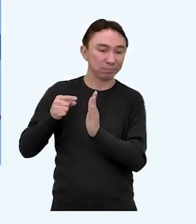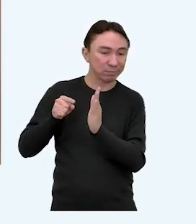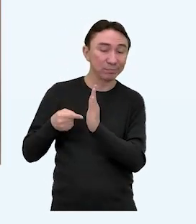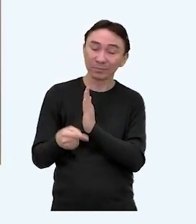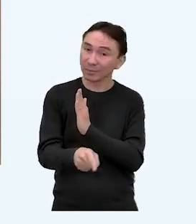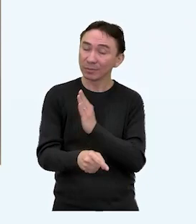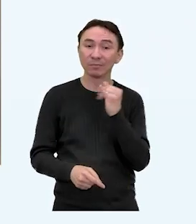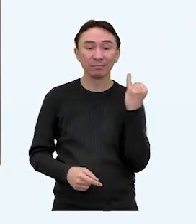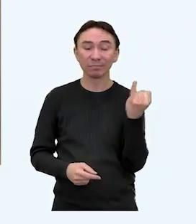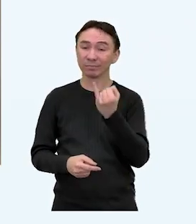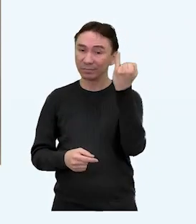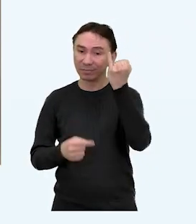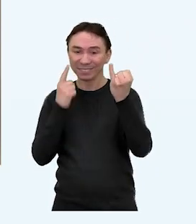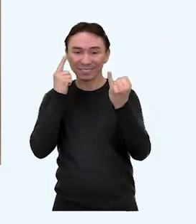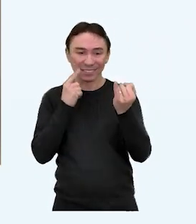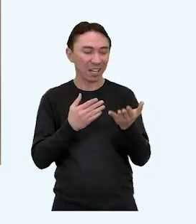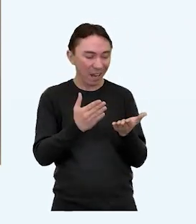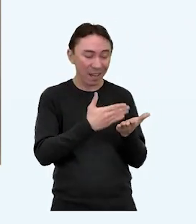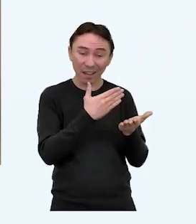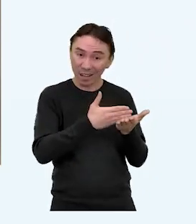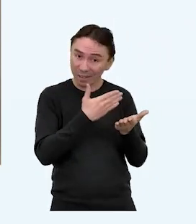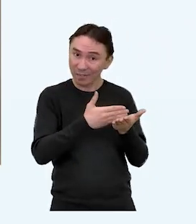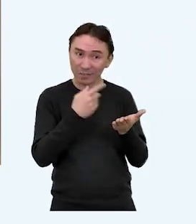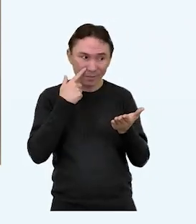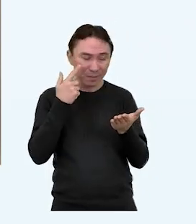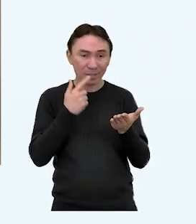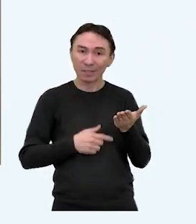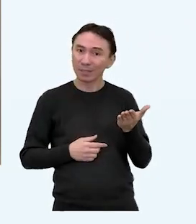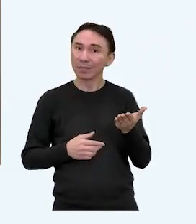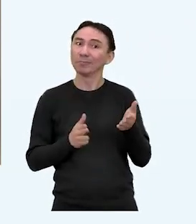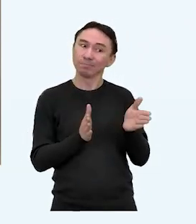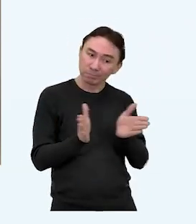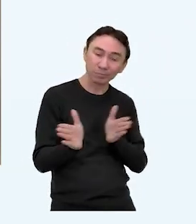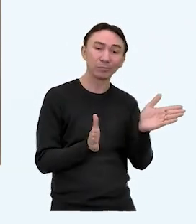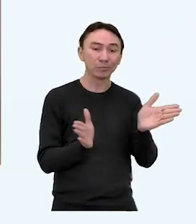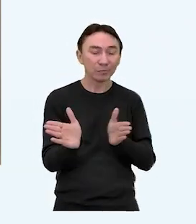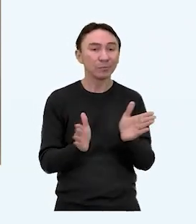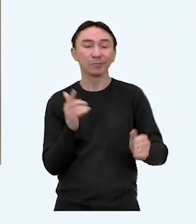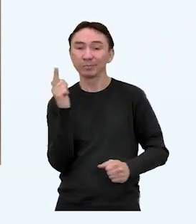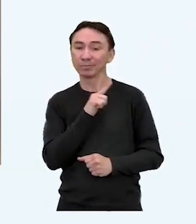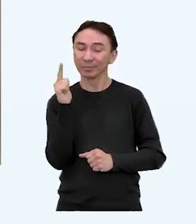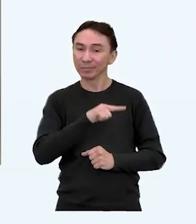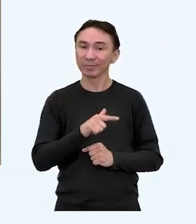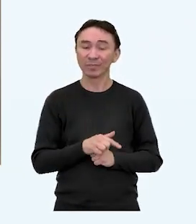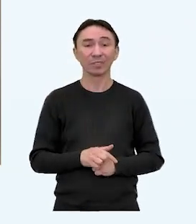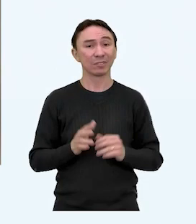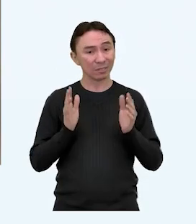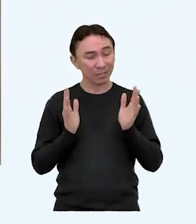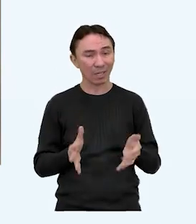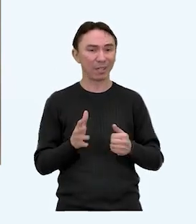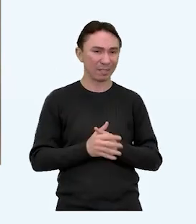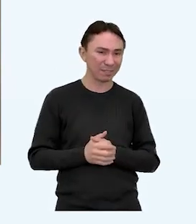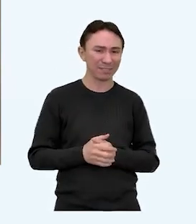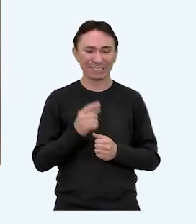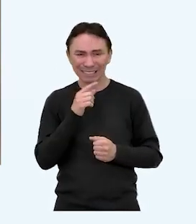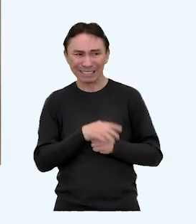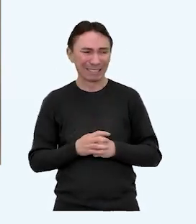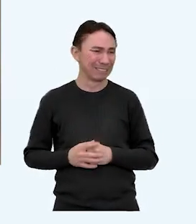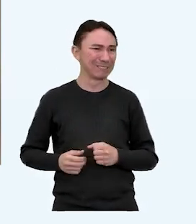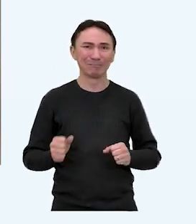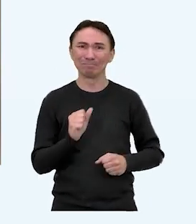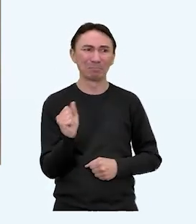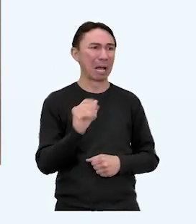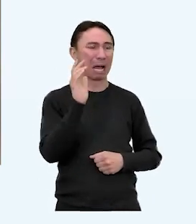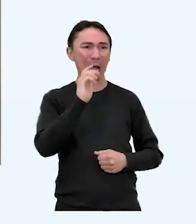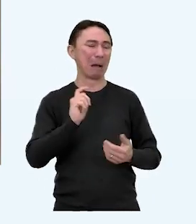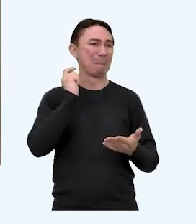esteja à disposição dos pesquisadores. Desta forma, você tendo este acesso sem problemas de custo, podendo